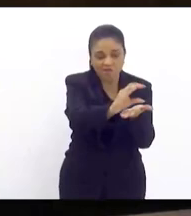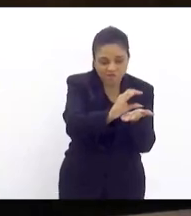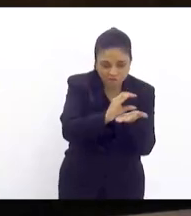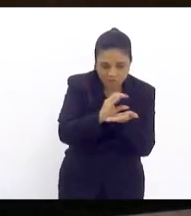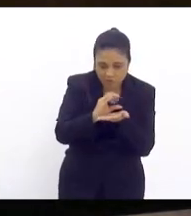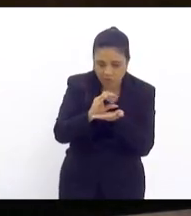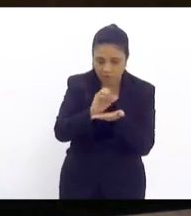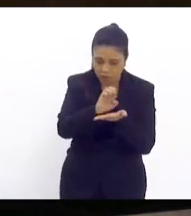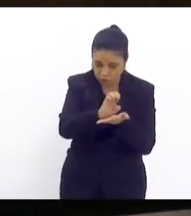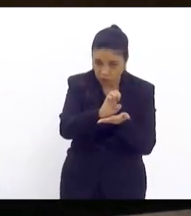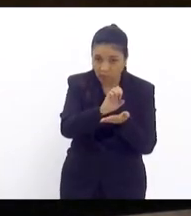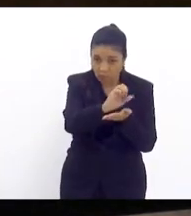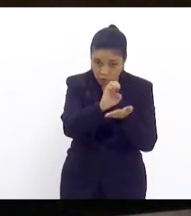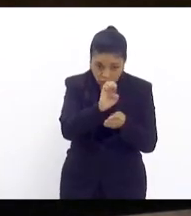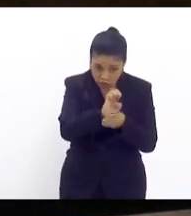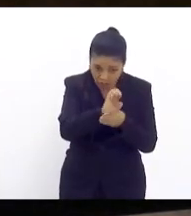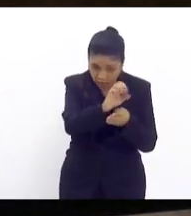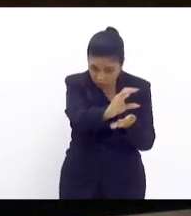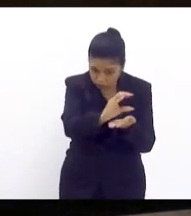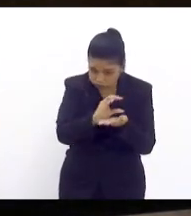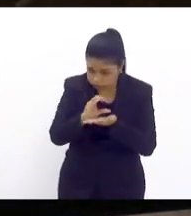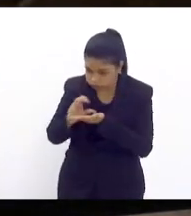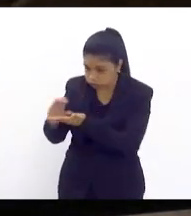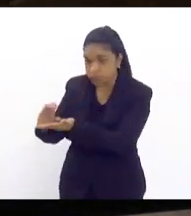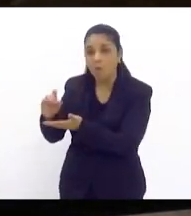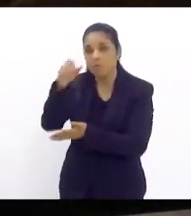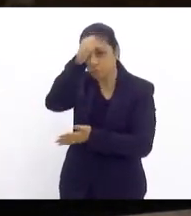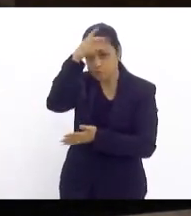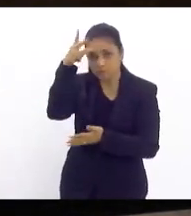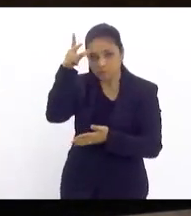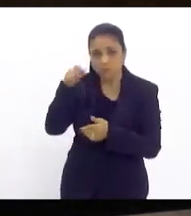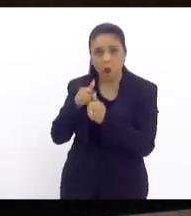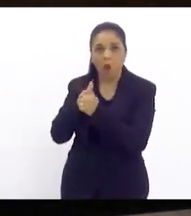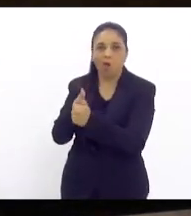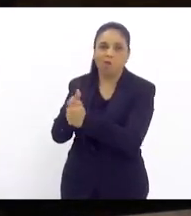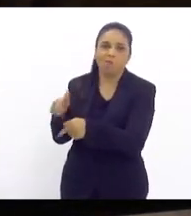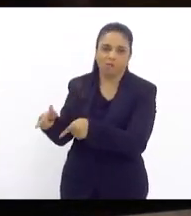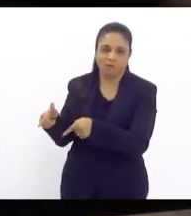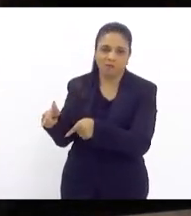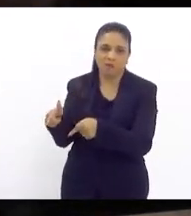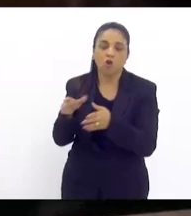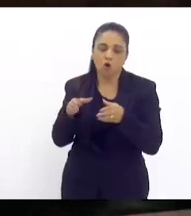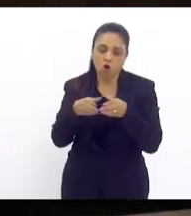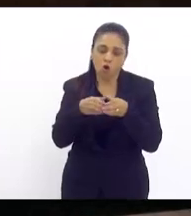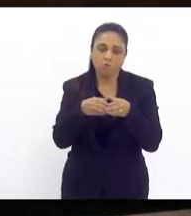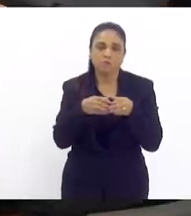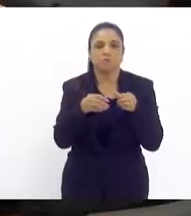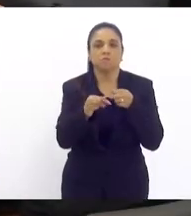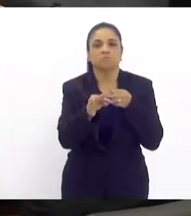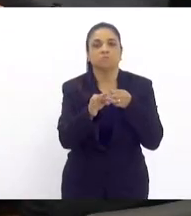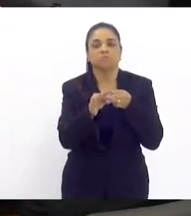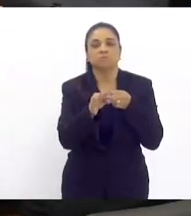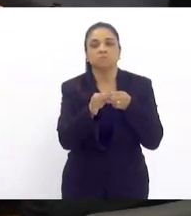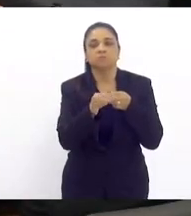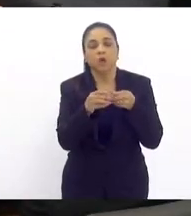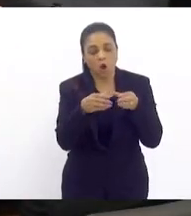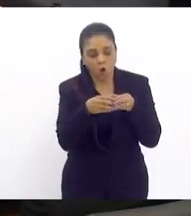enviada do Estado aos municípios e pediu vossa excelência uma serenidade na publicação dessa comissão Muito obrigado Presidente